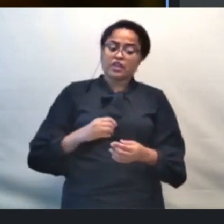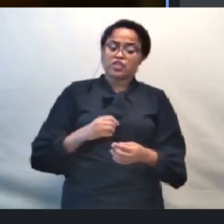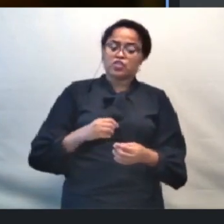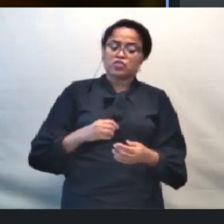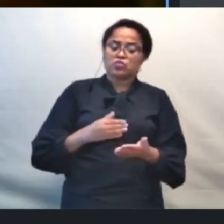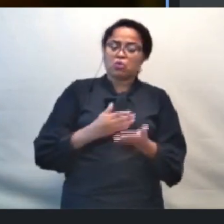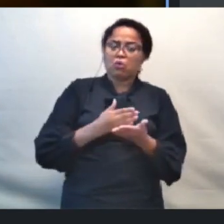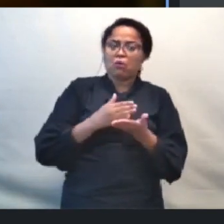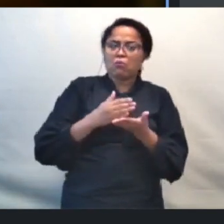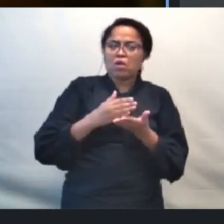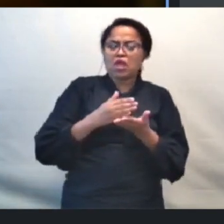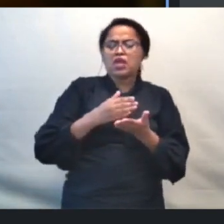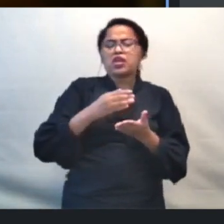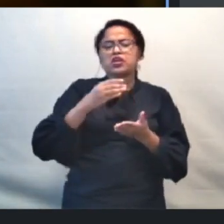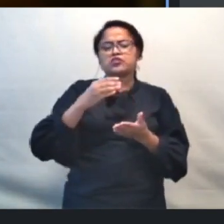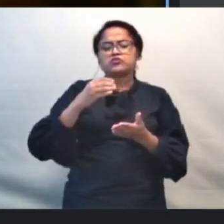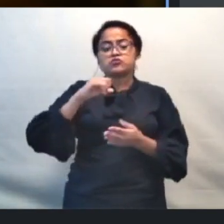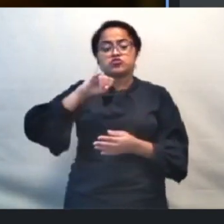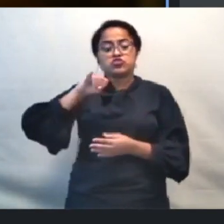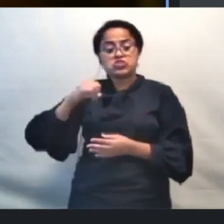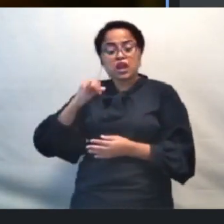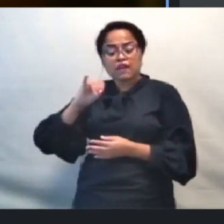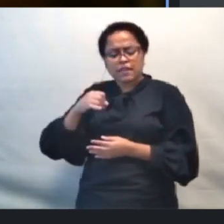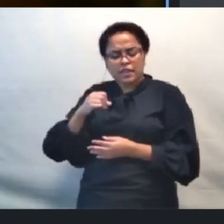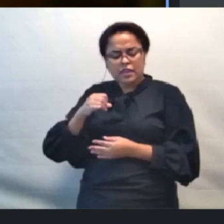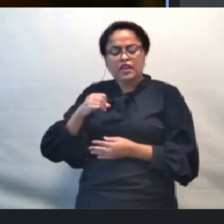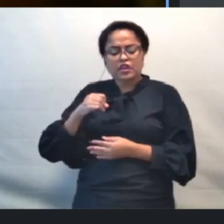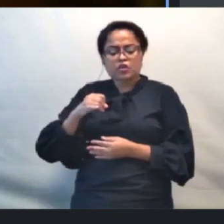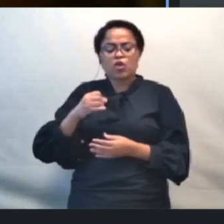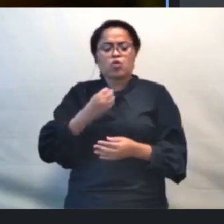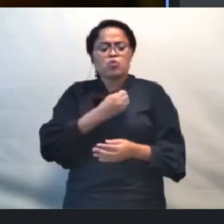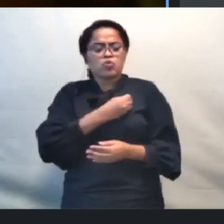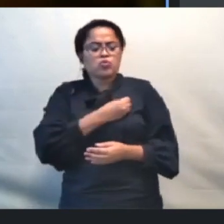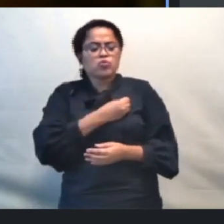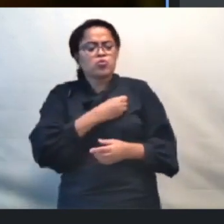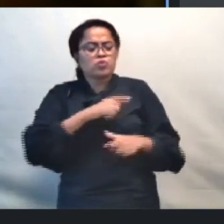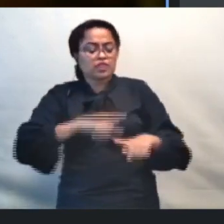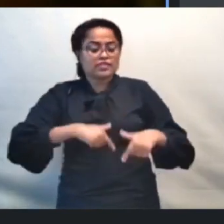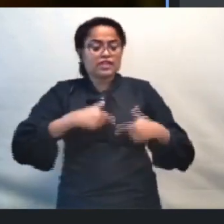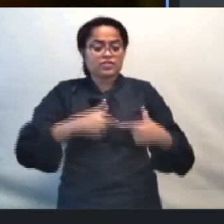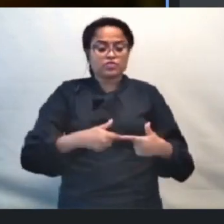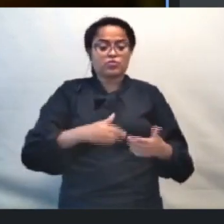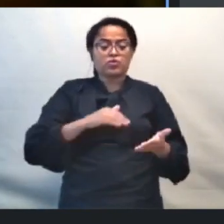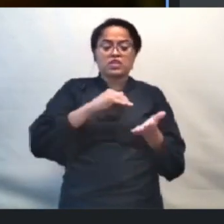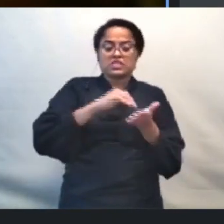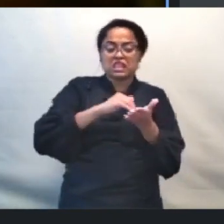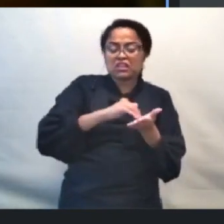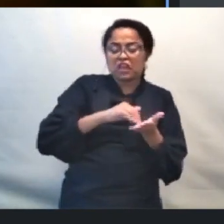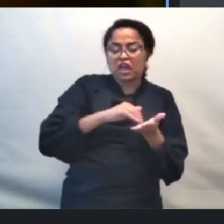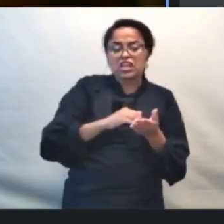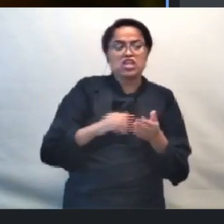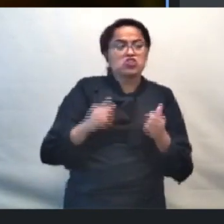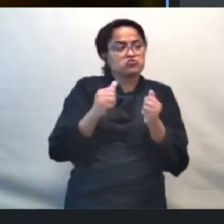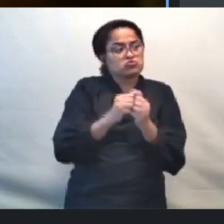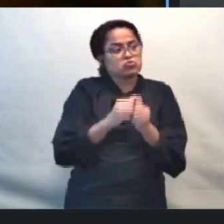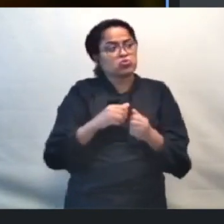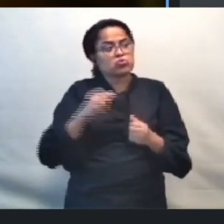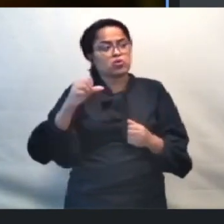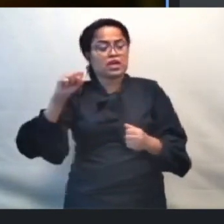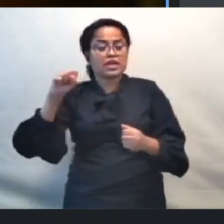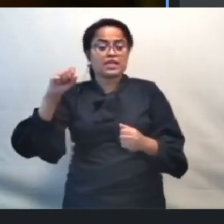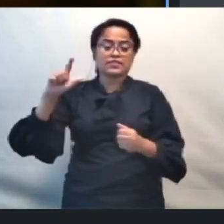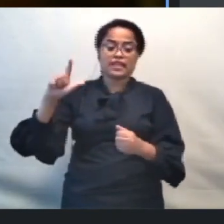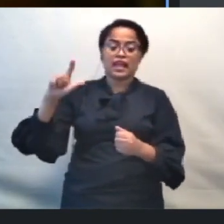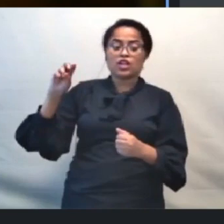trouxe, inclusive, os números das ações conjuntas, secretaria e SLU, com o quantitativo de lixo, que é um